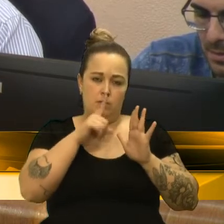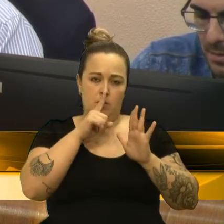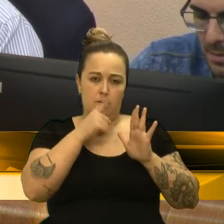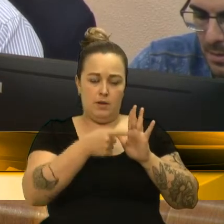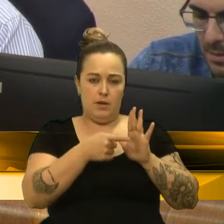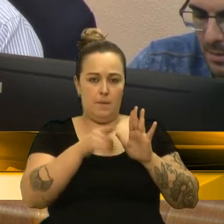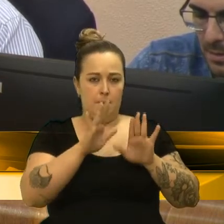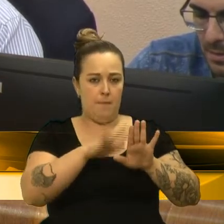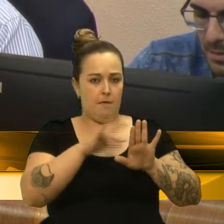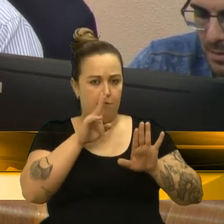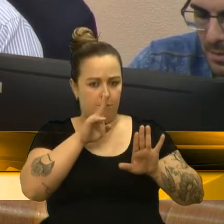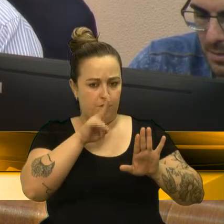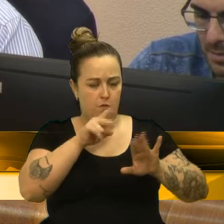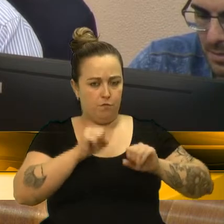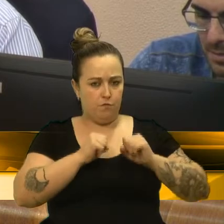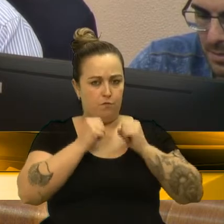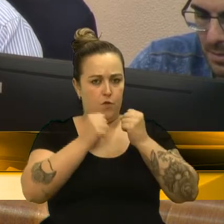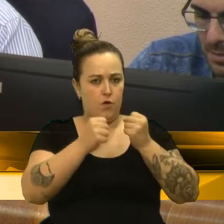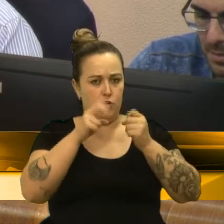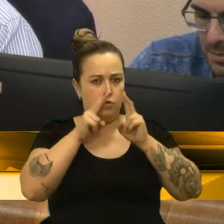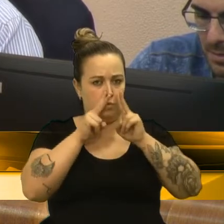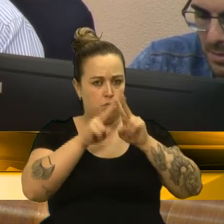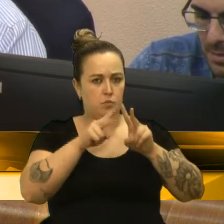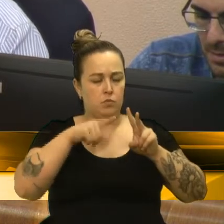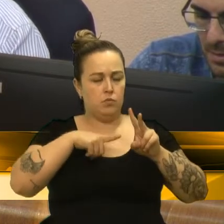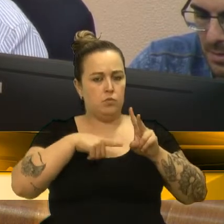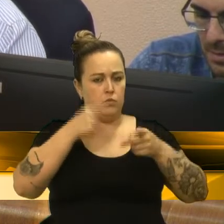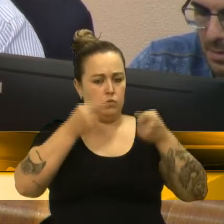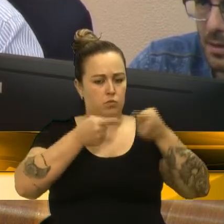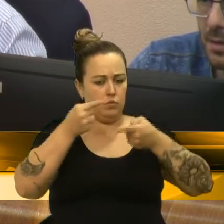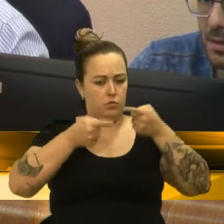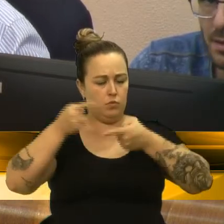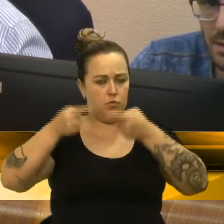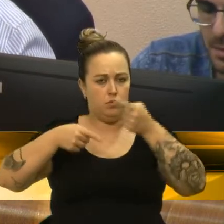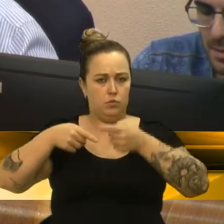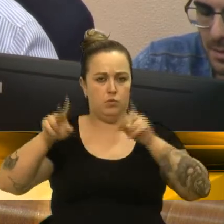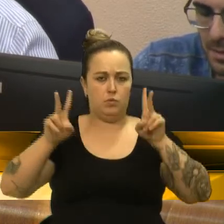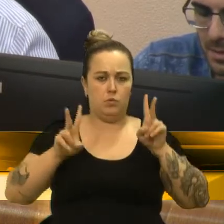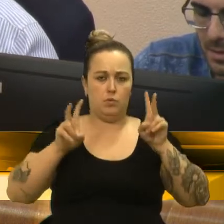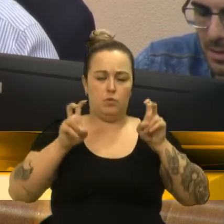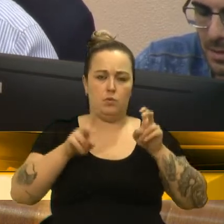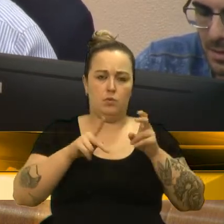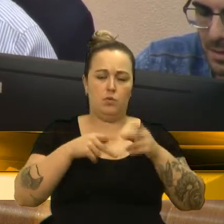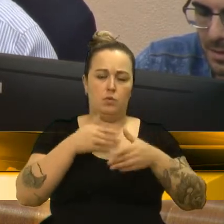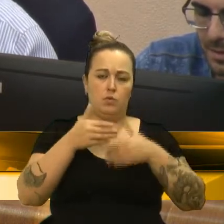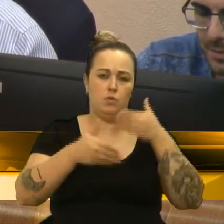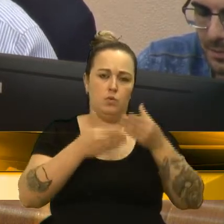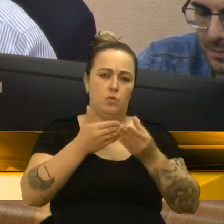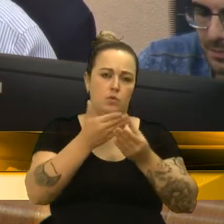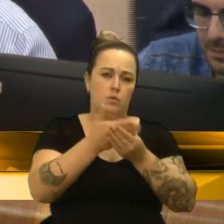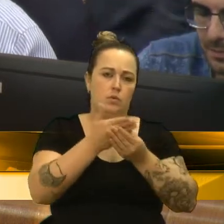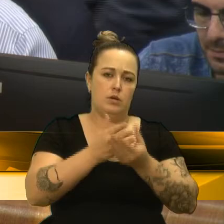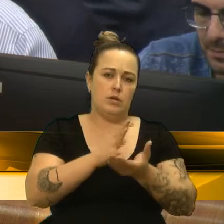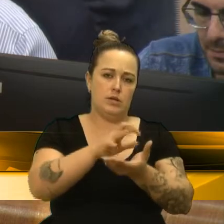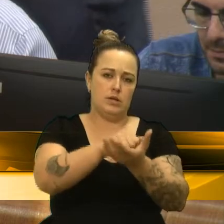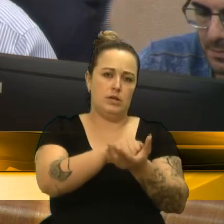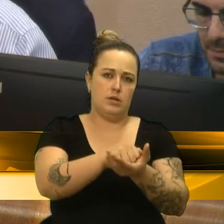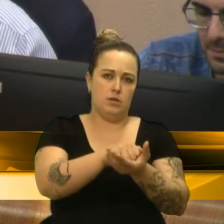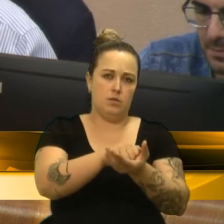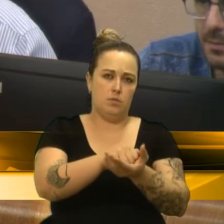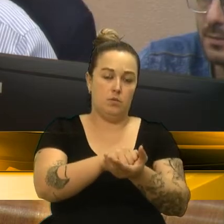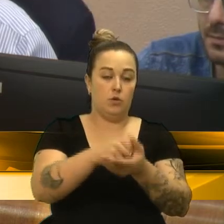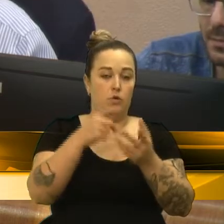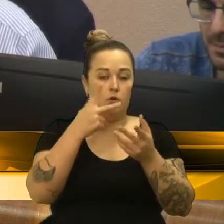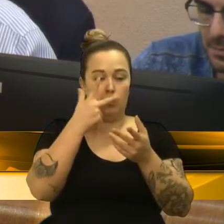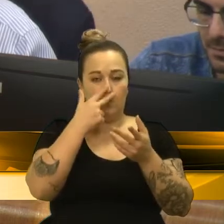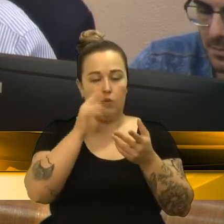mais fortemente ainda a aplicação da Lei Orgânica Municipal e do regimento interno da Câmara do processo de cassação. Conforme já referido, uma